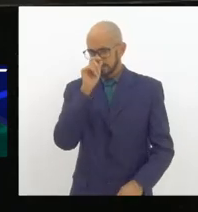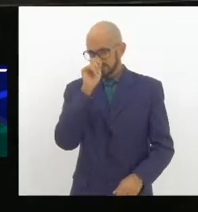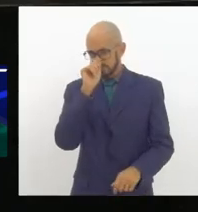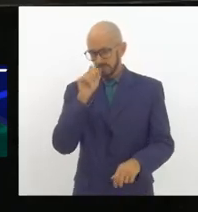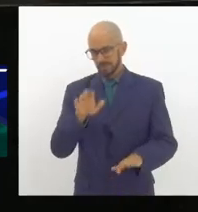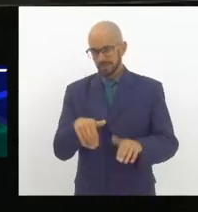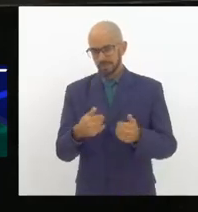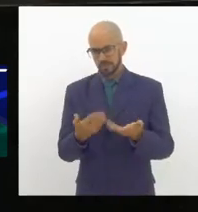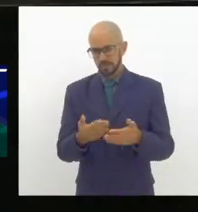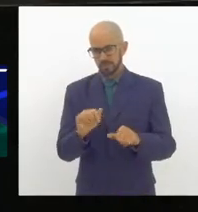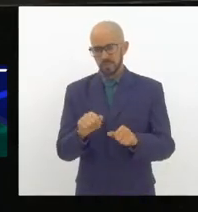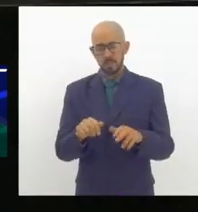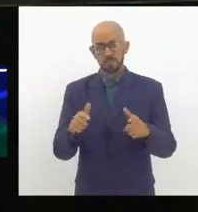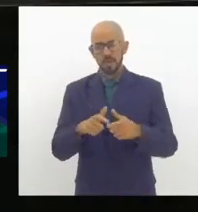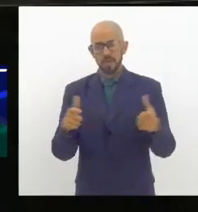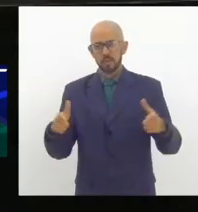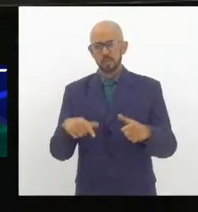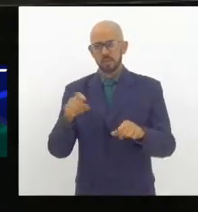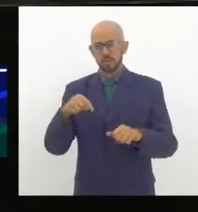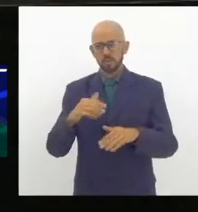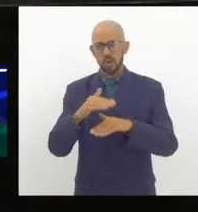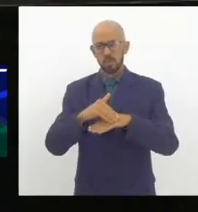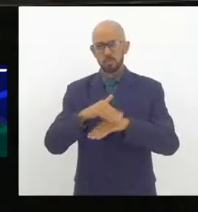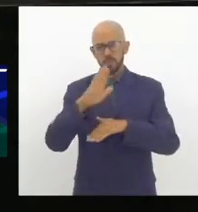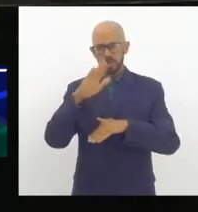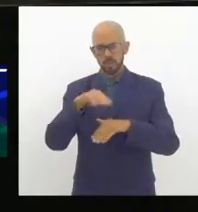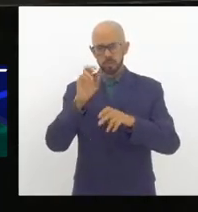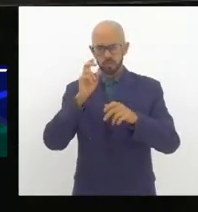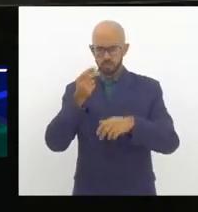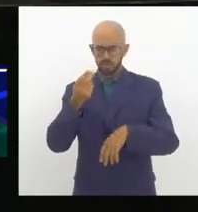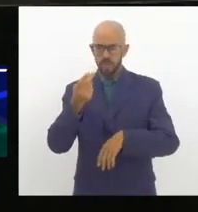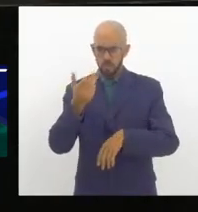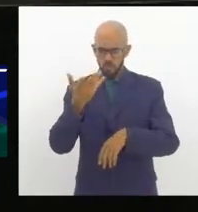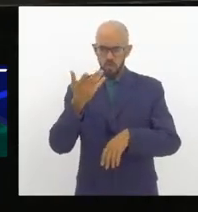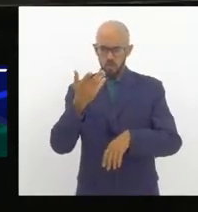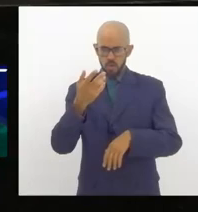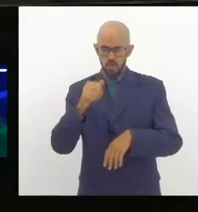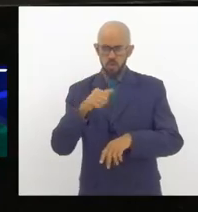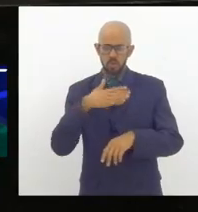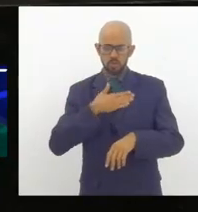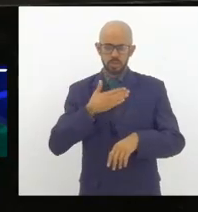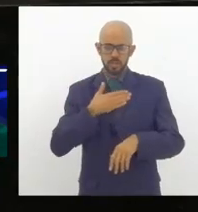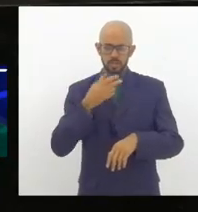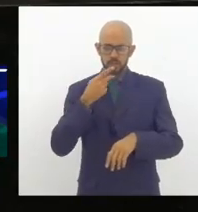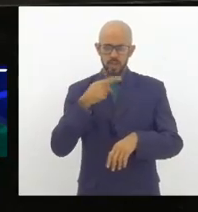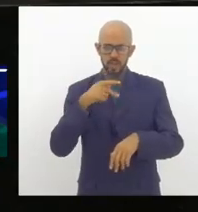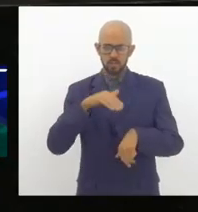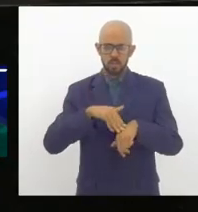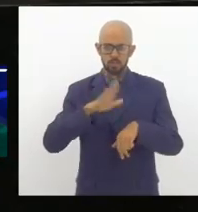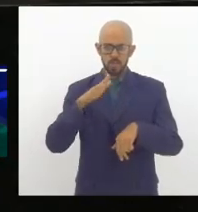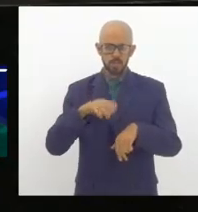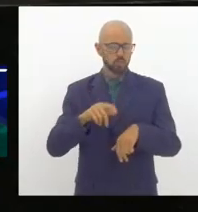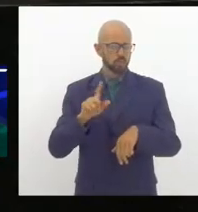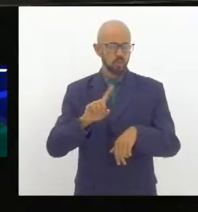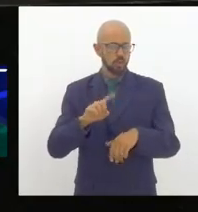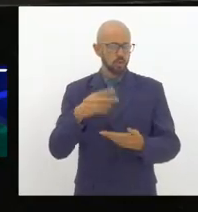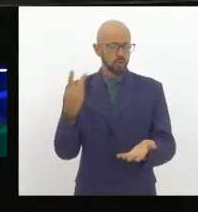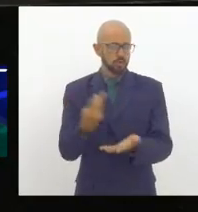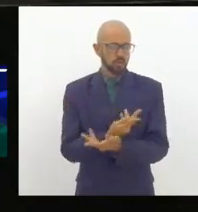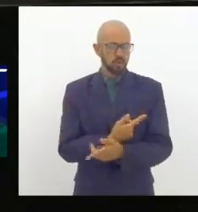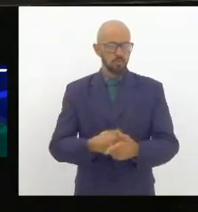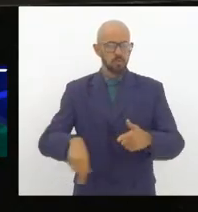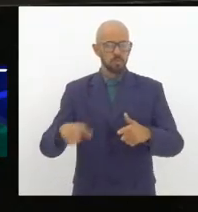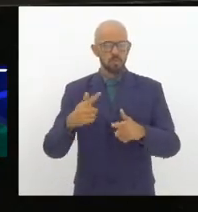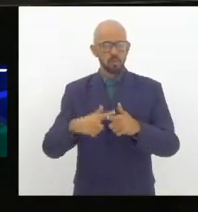muitas vezes sobre a questão do aumento da tarifa e gostei de dizer que o aumento da tarifa não aconteceu porque essa sempre vingou